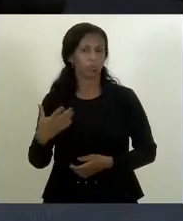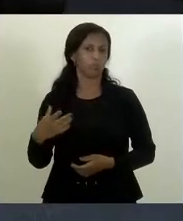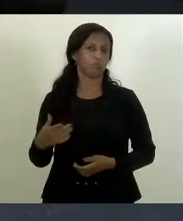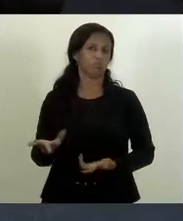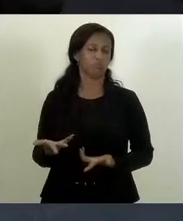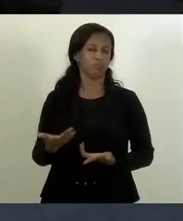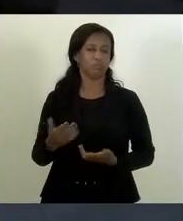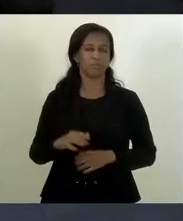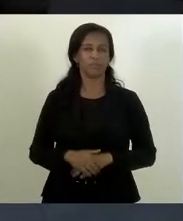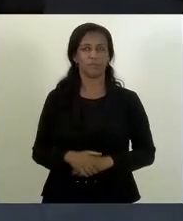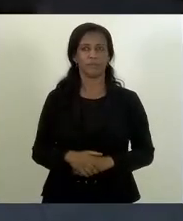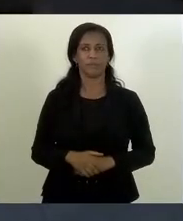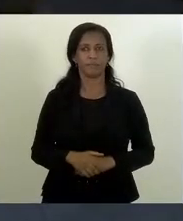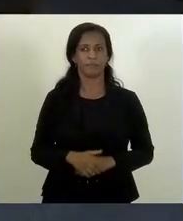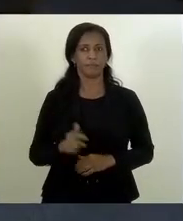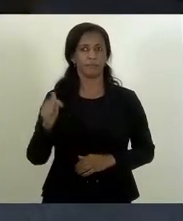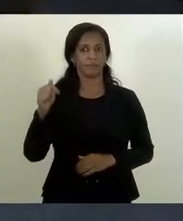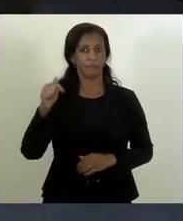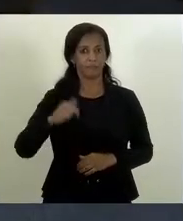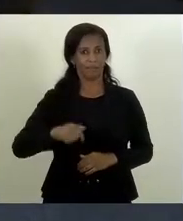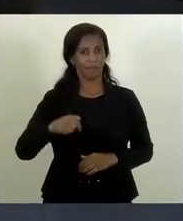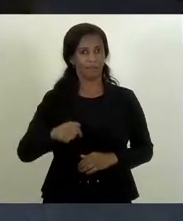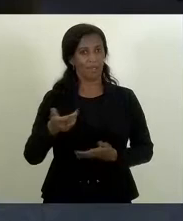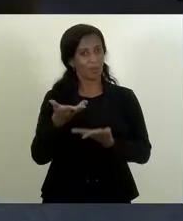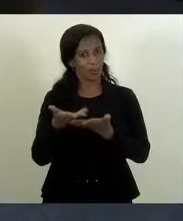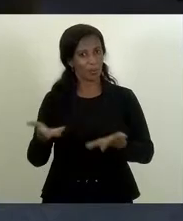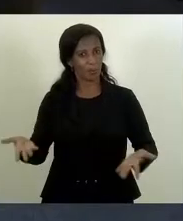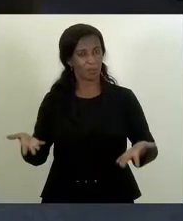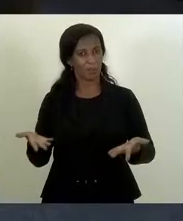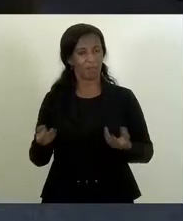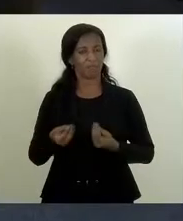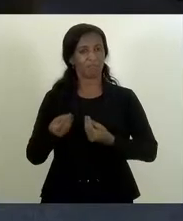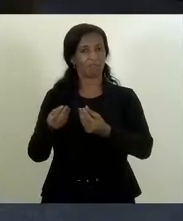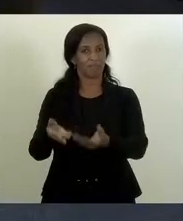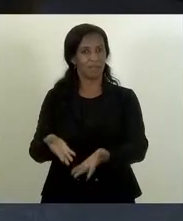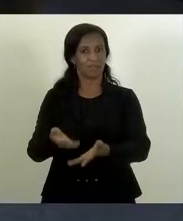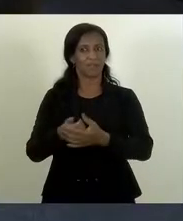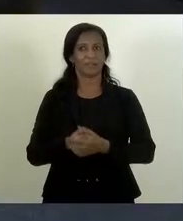demais esta homenagem prestada